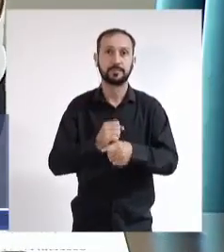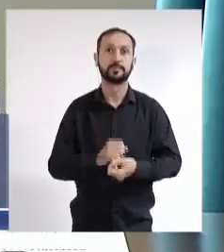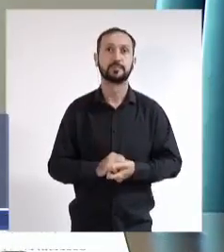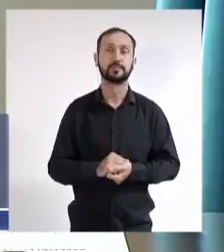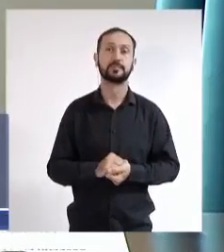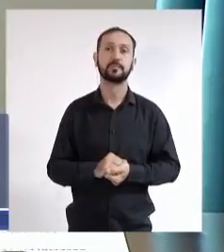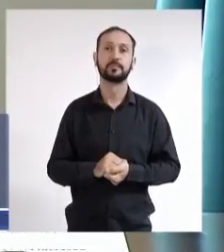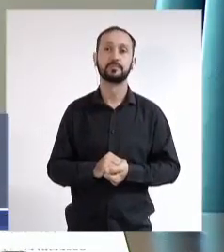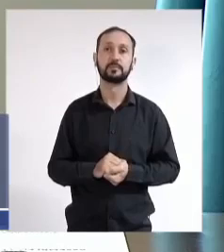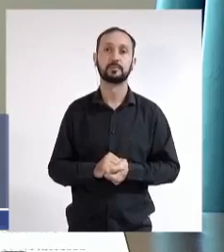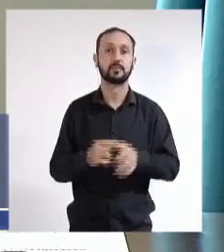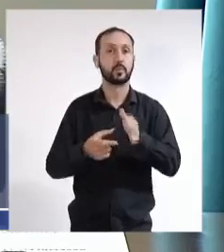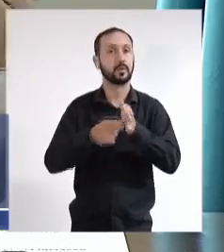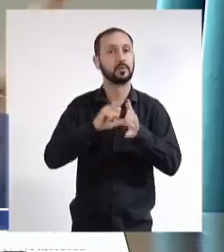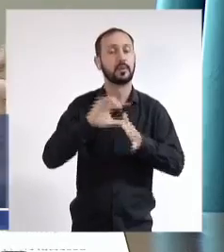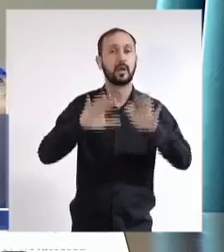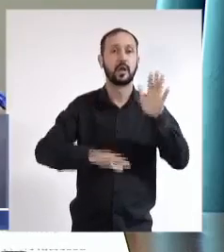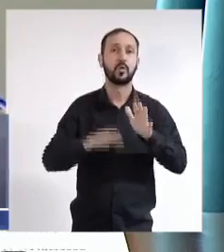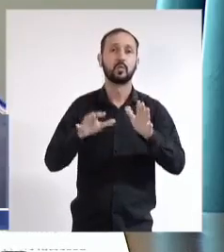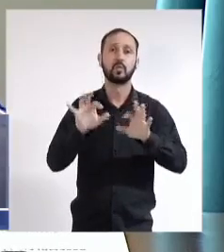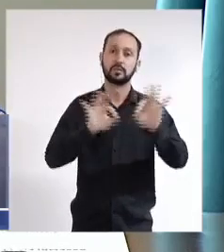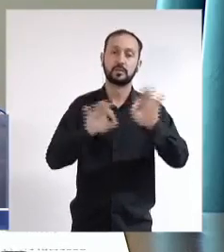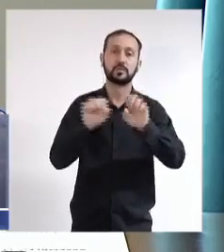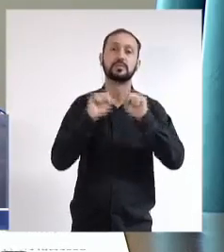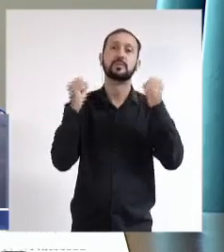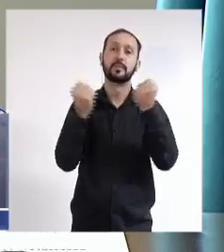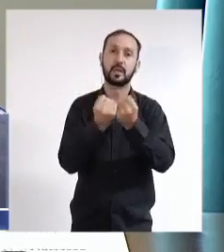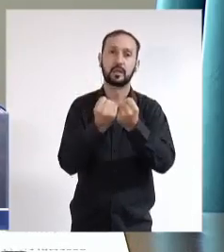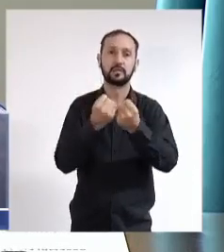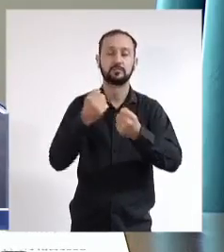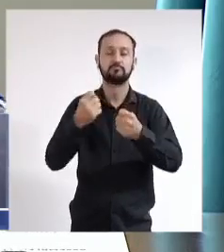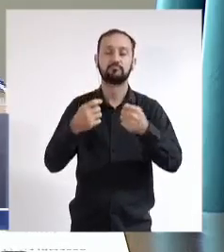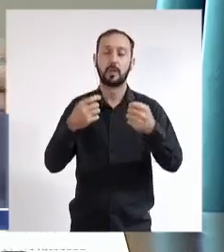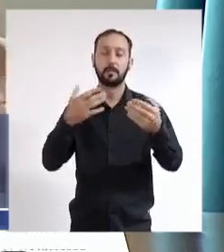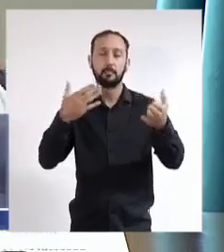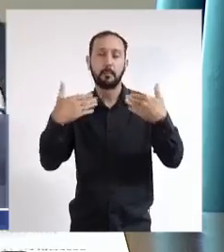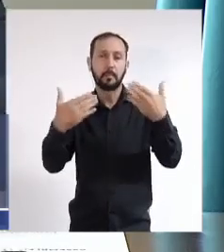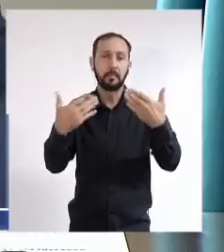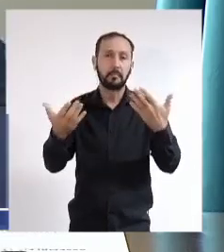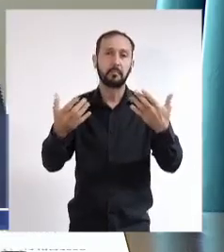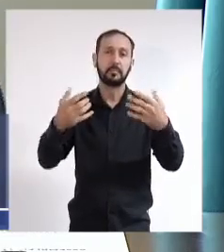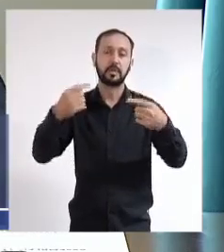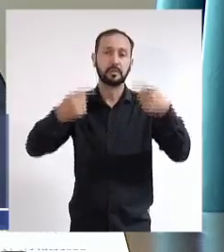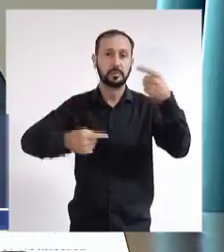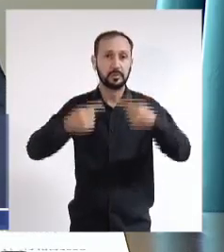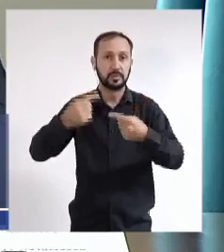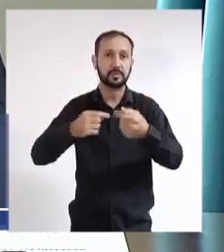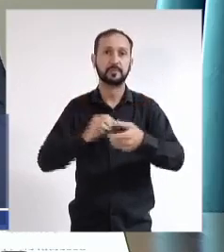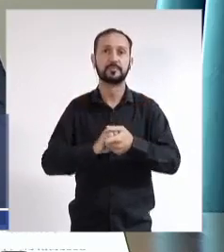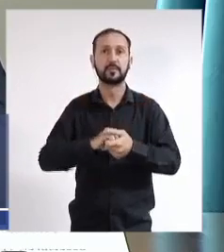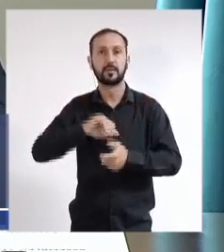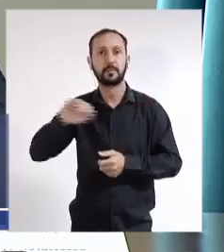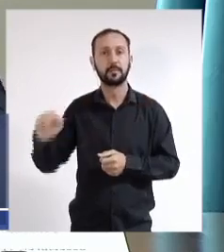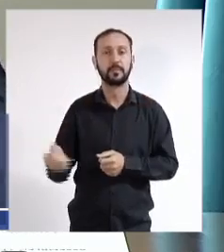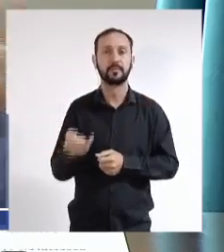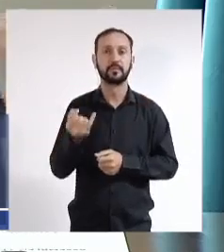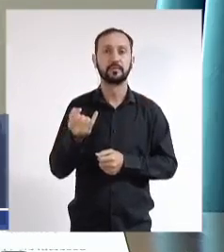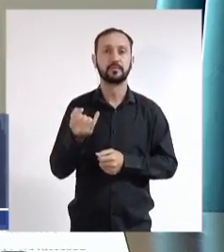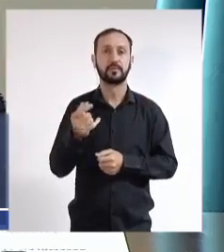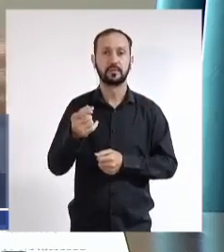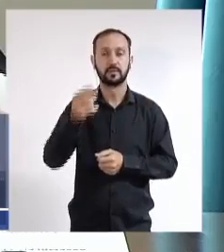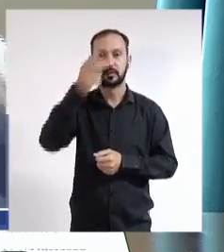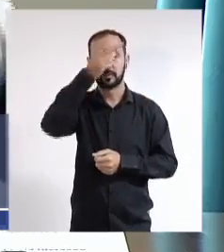ou antes alguns seminários né e aí é aproveitar que o